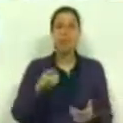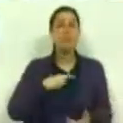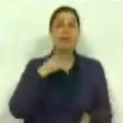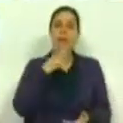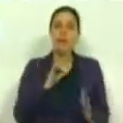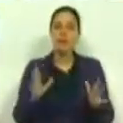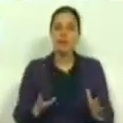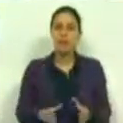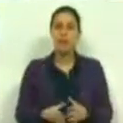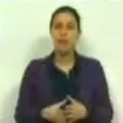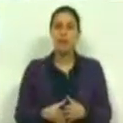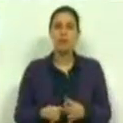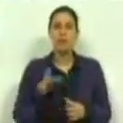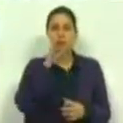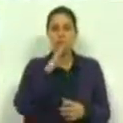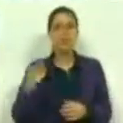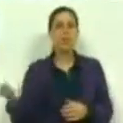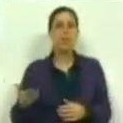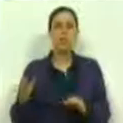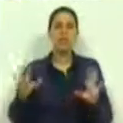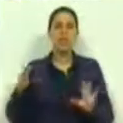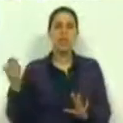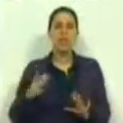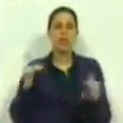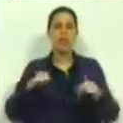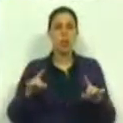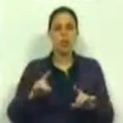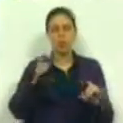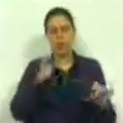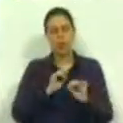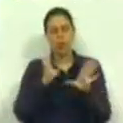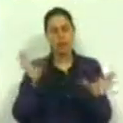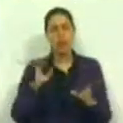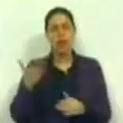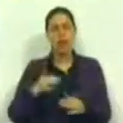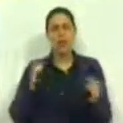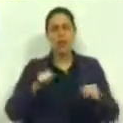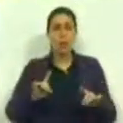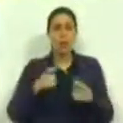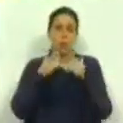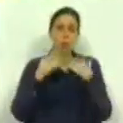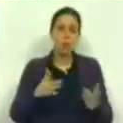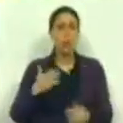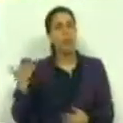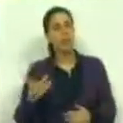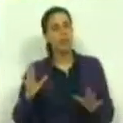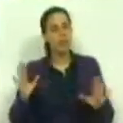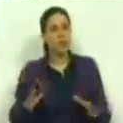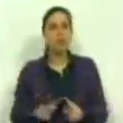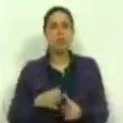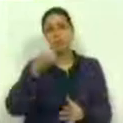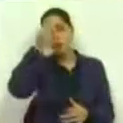devo dizer que se é legítimo discordar, claro que é legítimo discordar. É